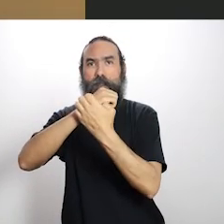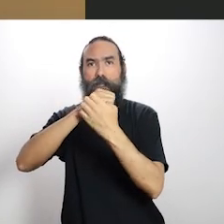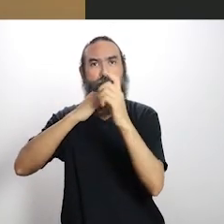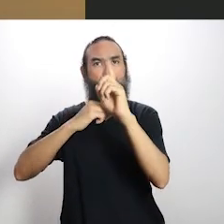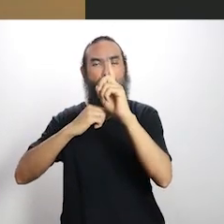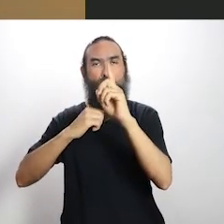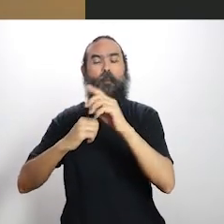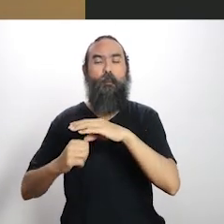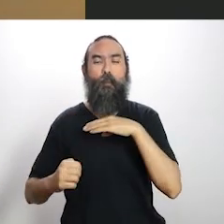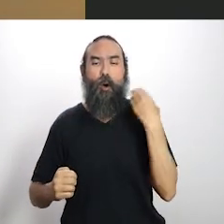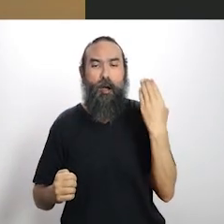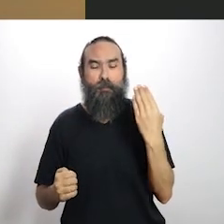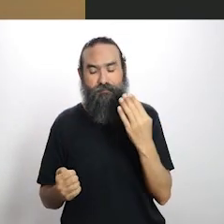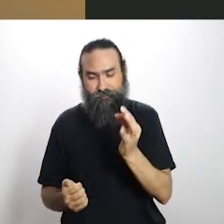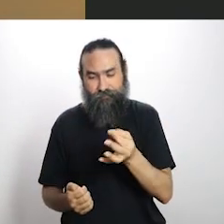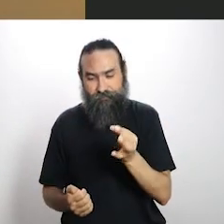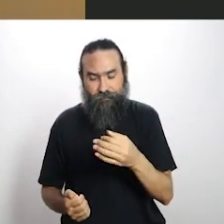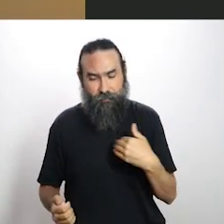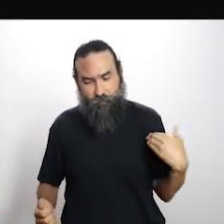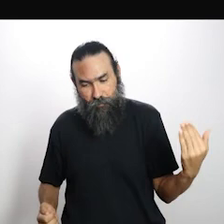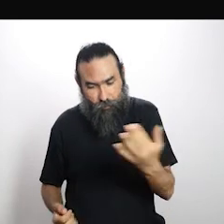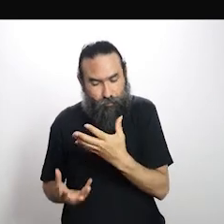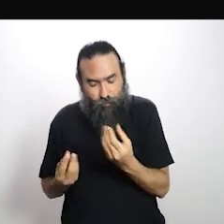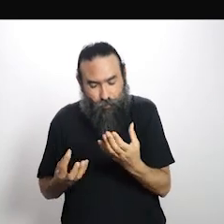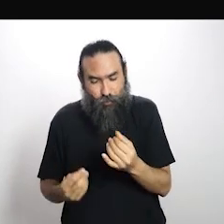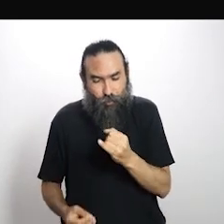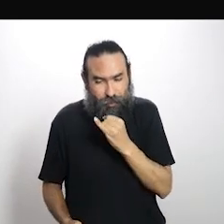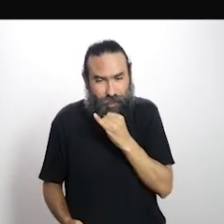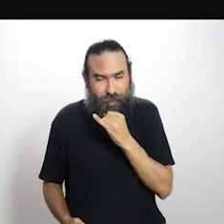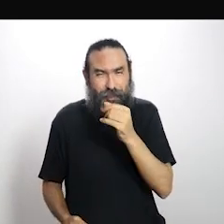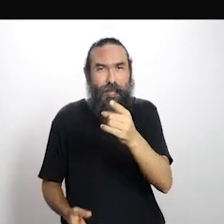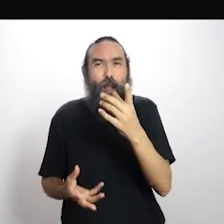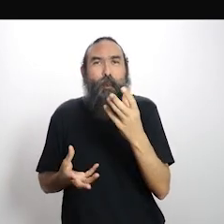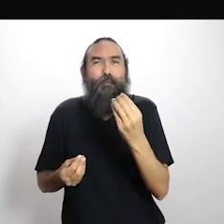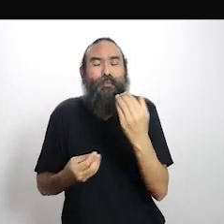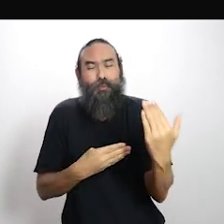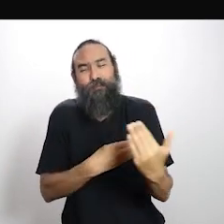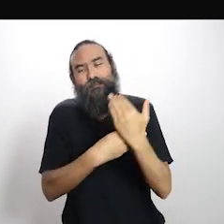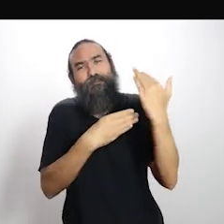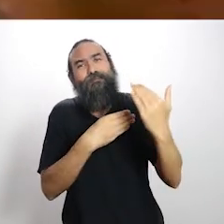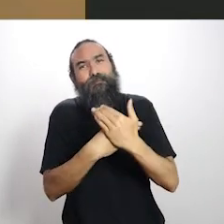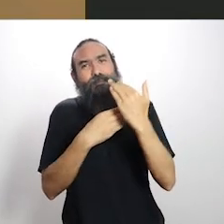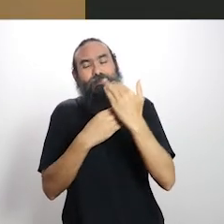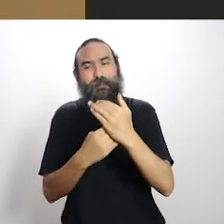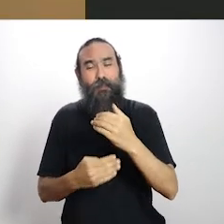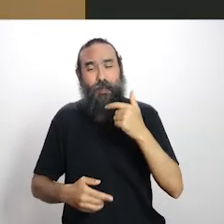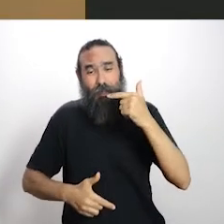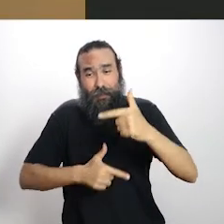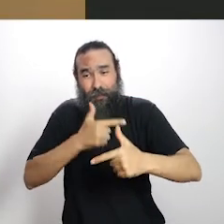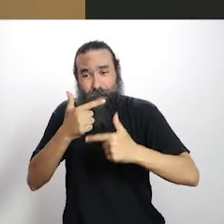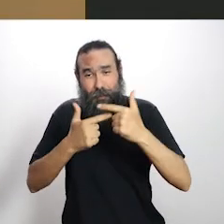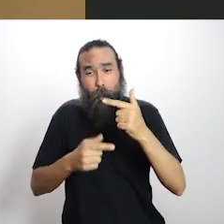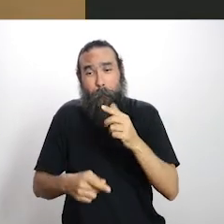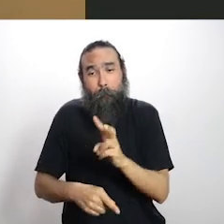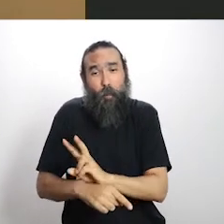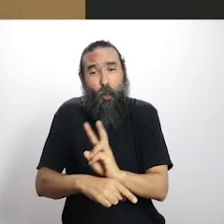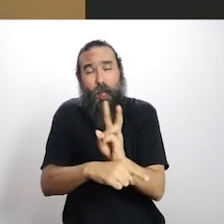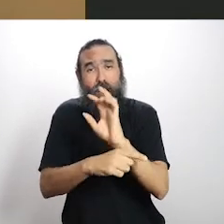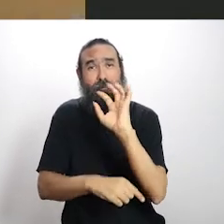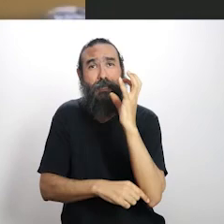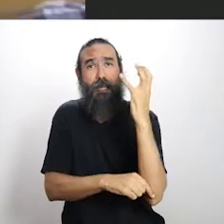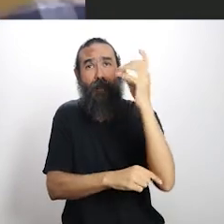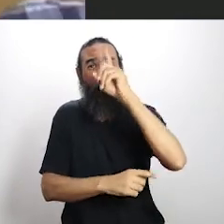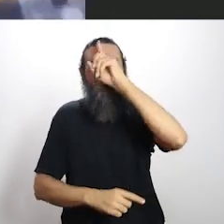eu tinha o maior apreço por ele eu tive várias vezes aí eu não tive na época dos encontros como você